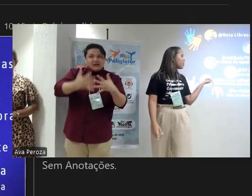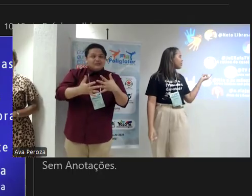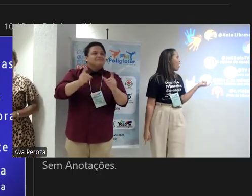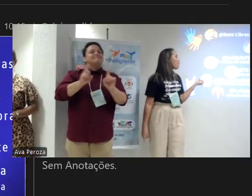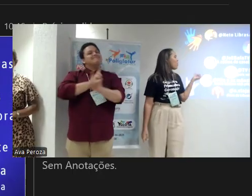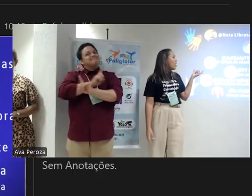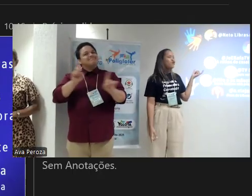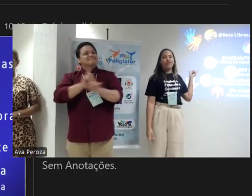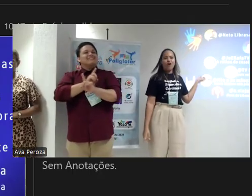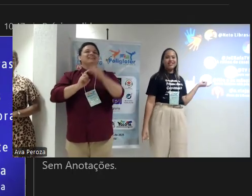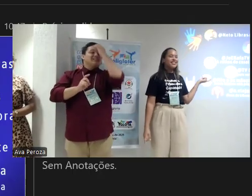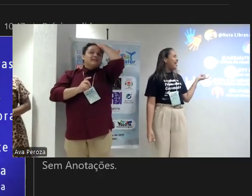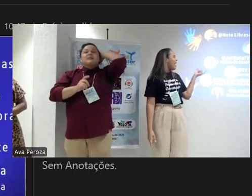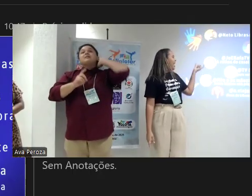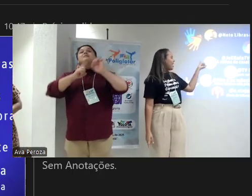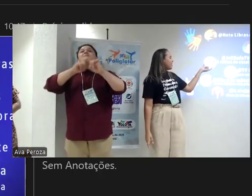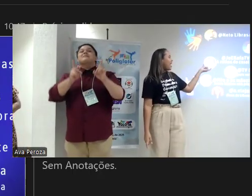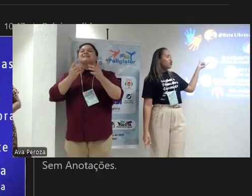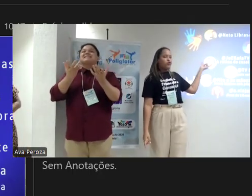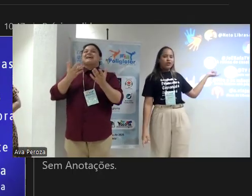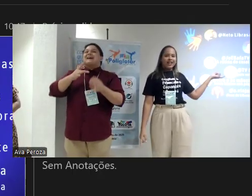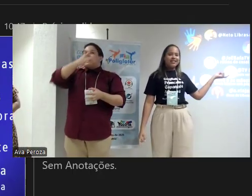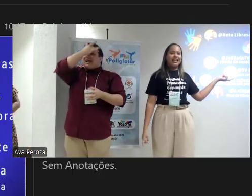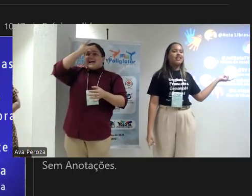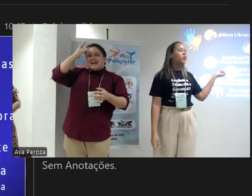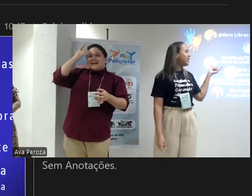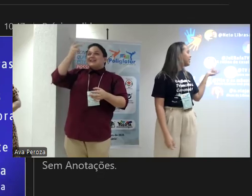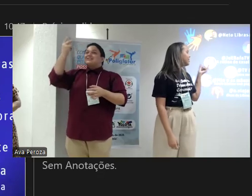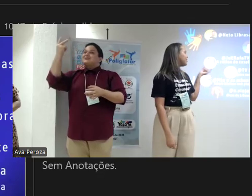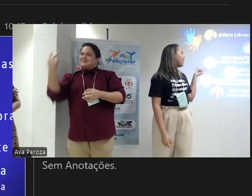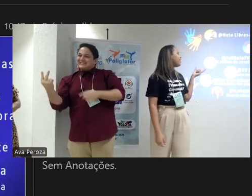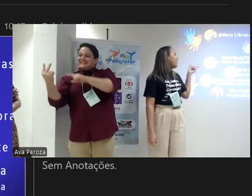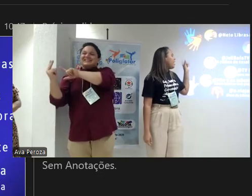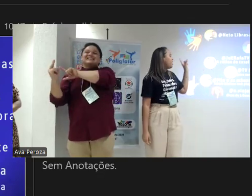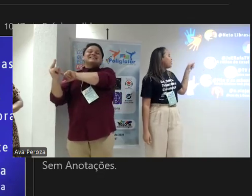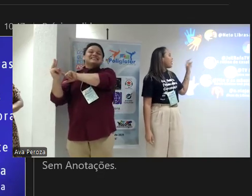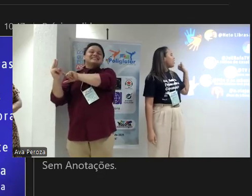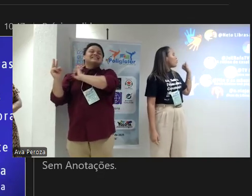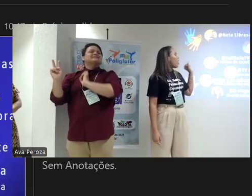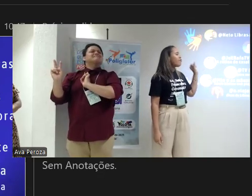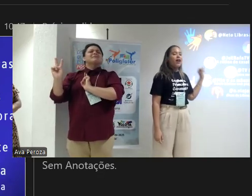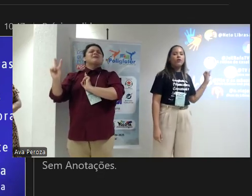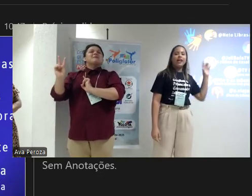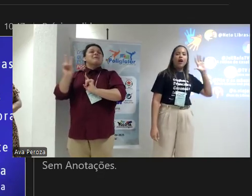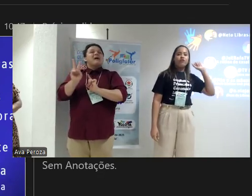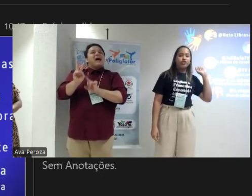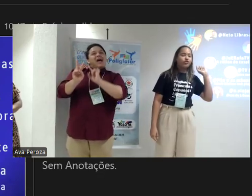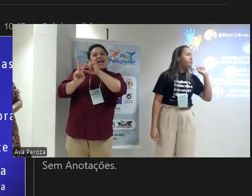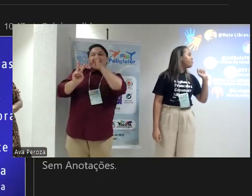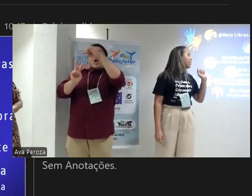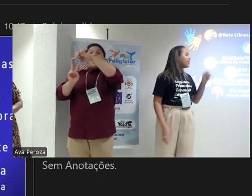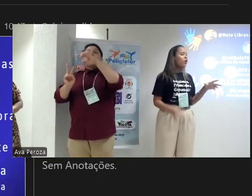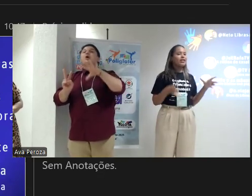é um canal de vlogs entre a Júlia, a Zulinha, e tem o Rafael, que ele é